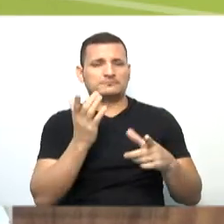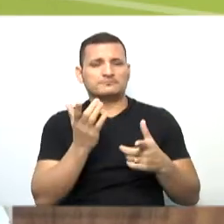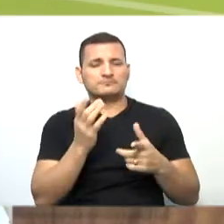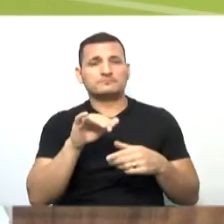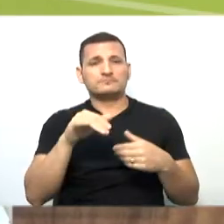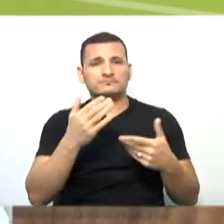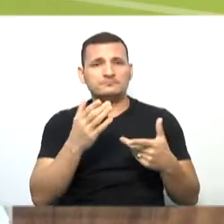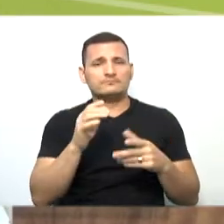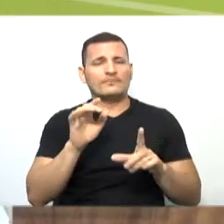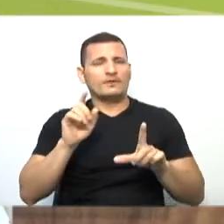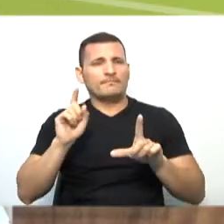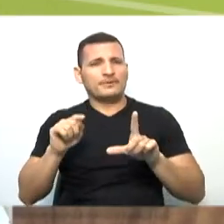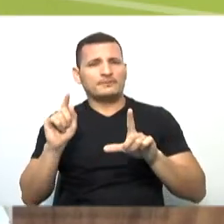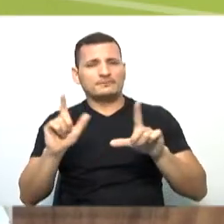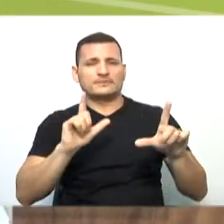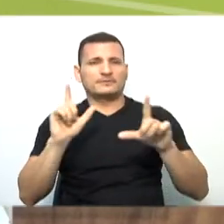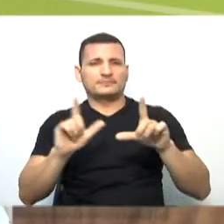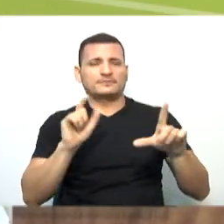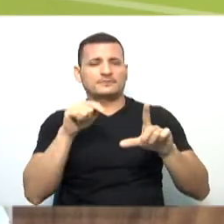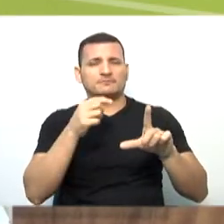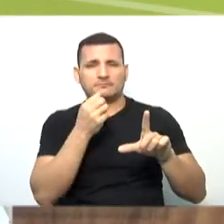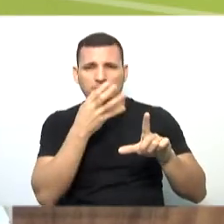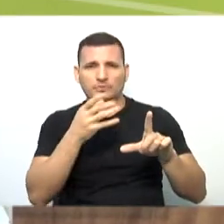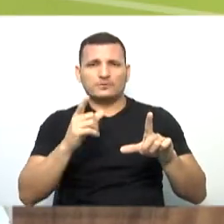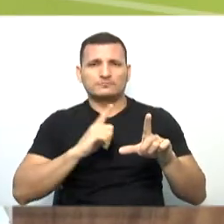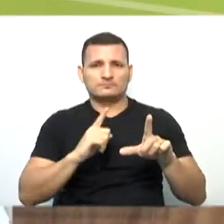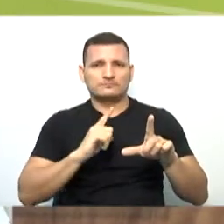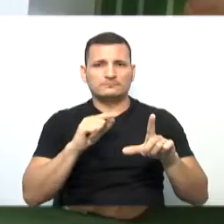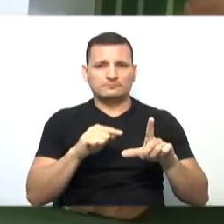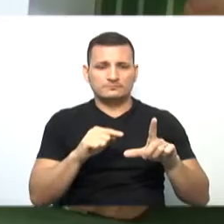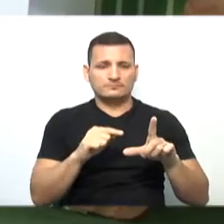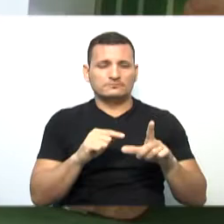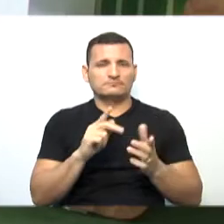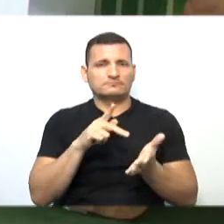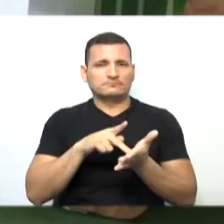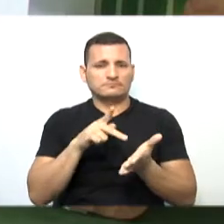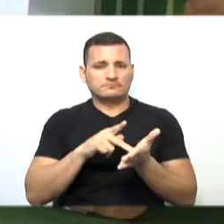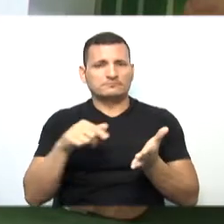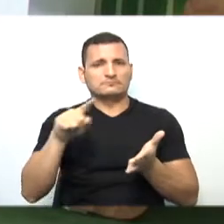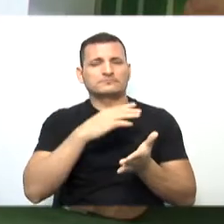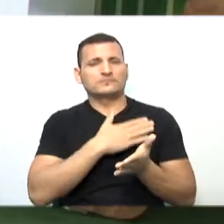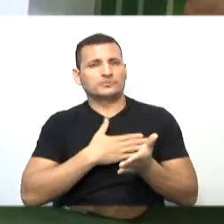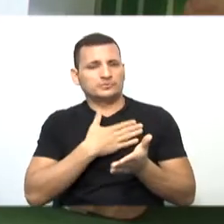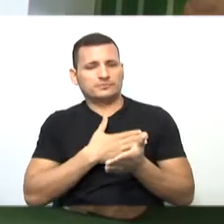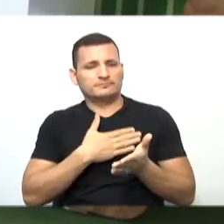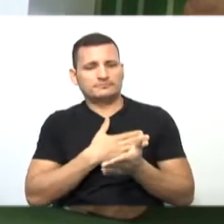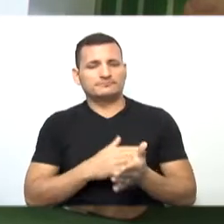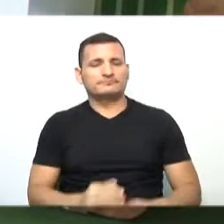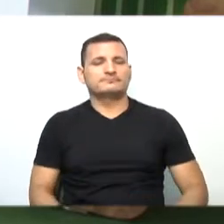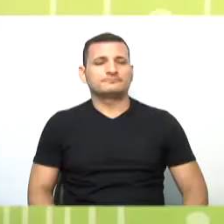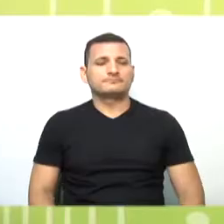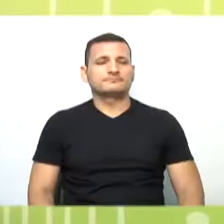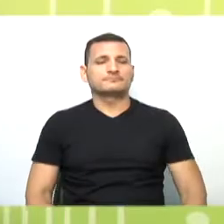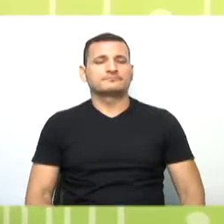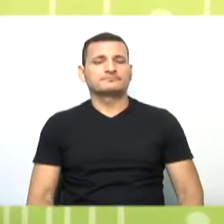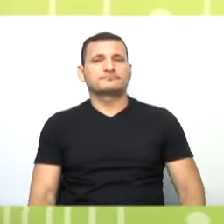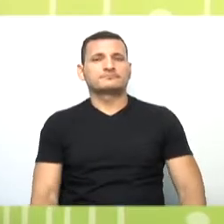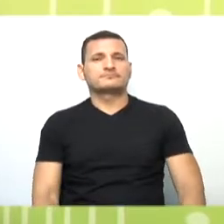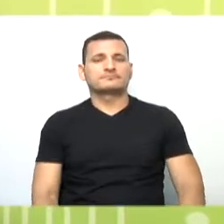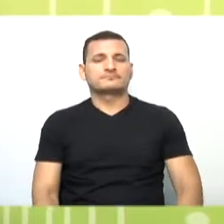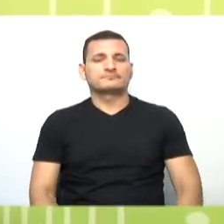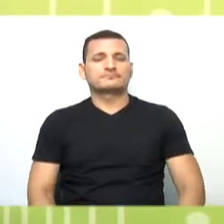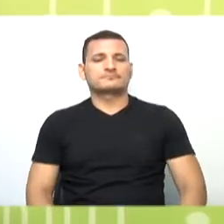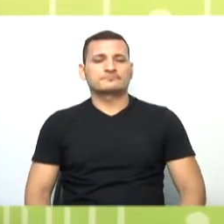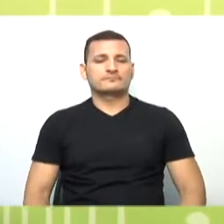a navegação, a flexibilidade da página fica muito boa mesmo, de verdade. Vocês vão gostar mesmo de ver isso daí mais pra frente. Uhum. Gente, só